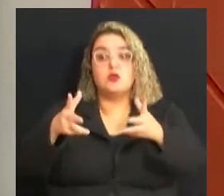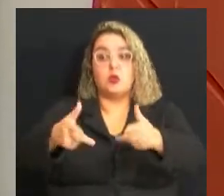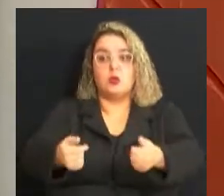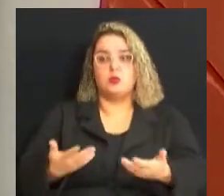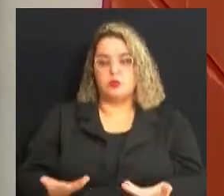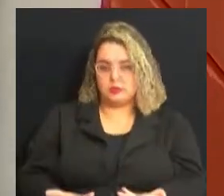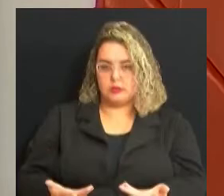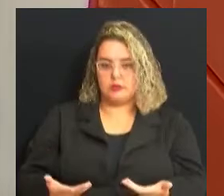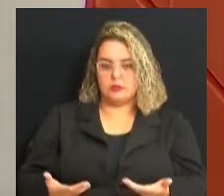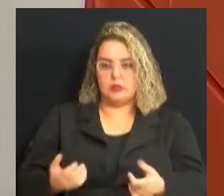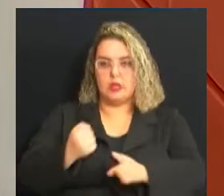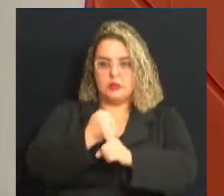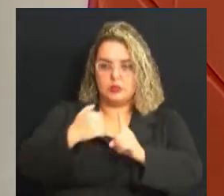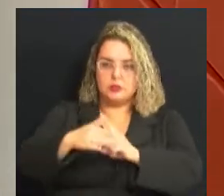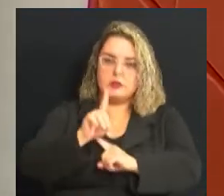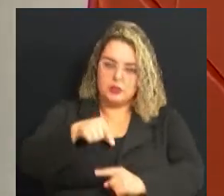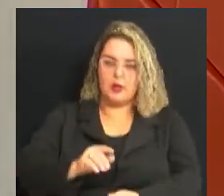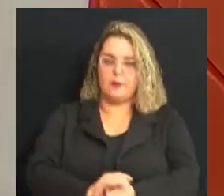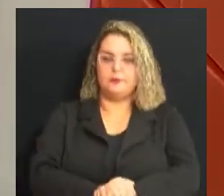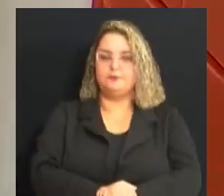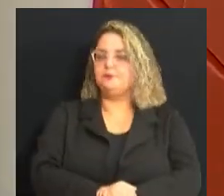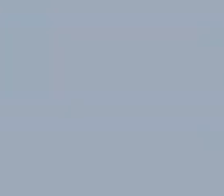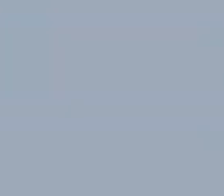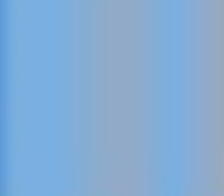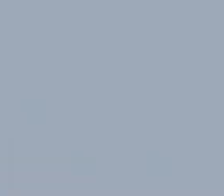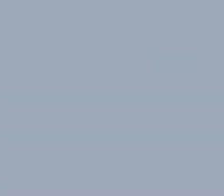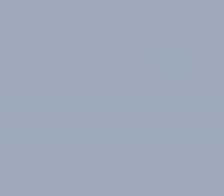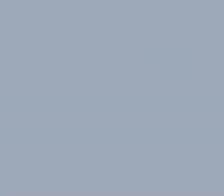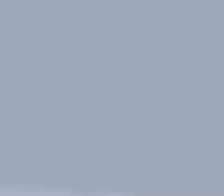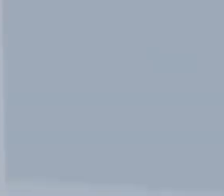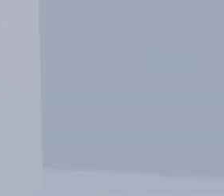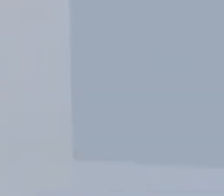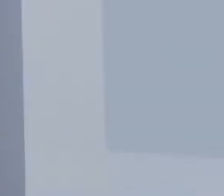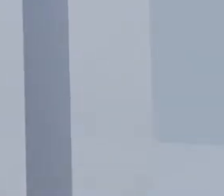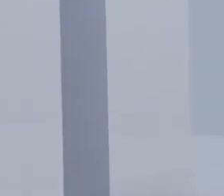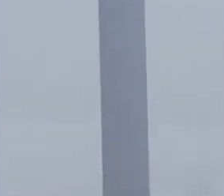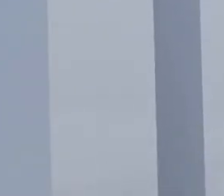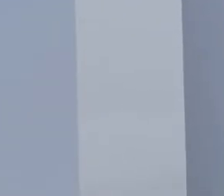coletiva é isso que está em jogo